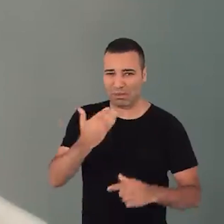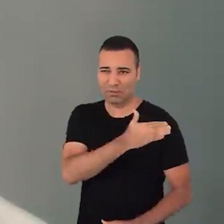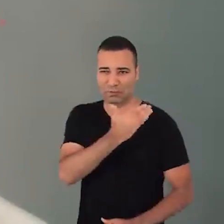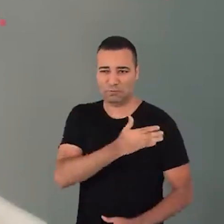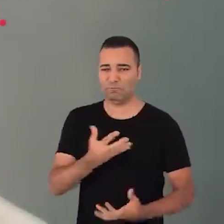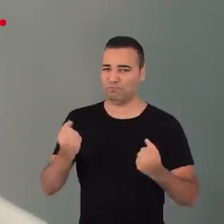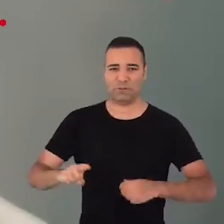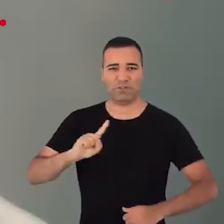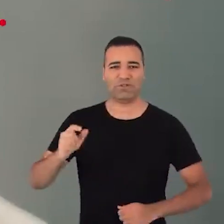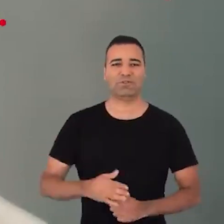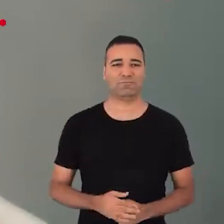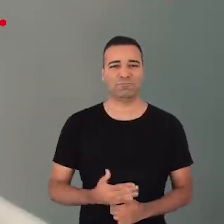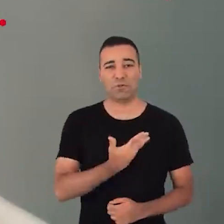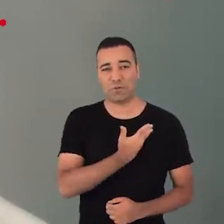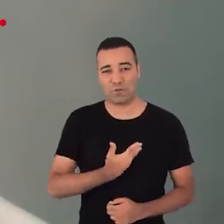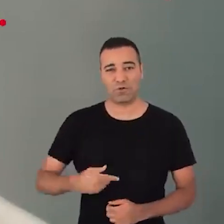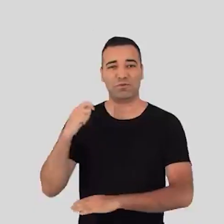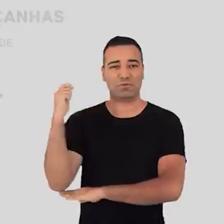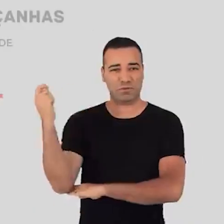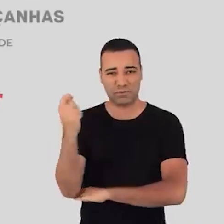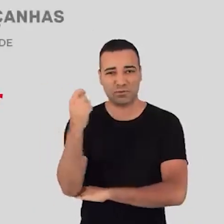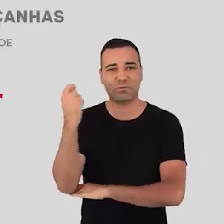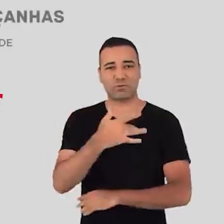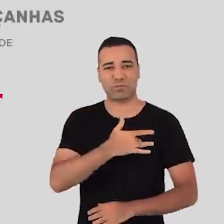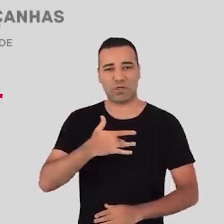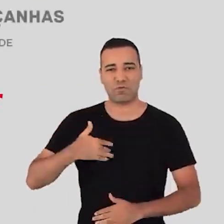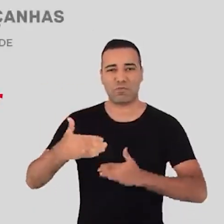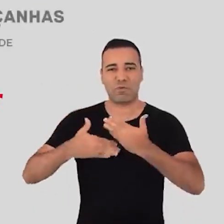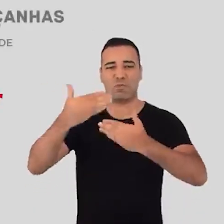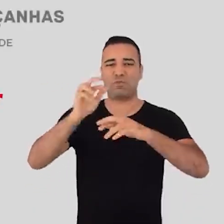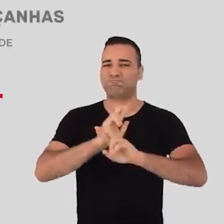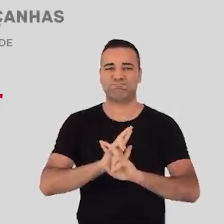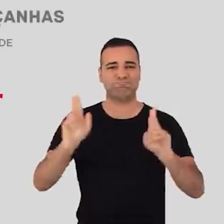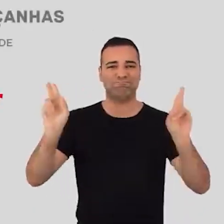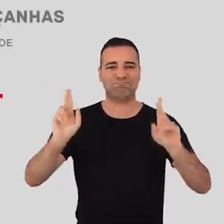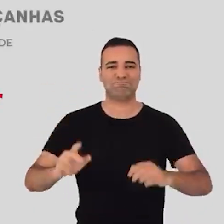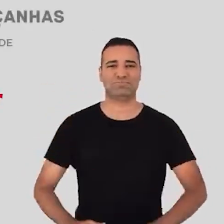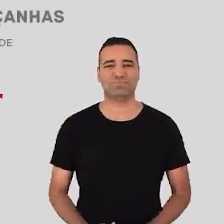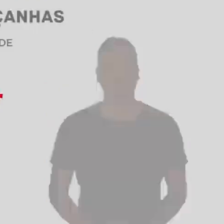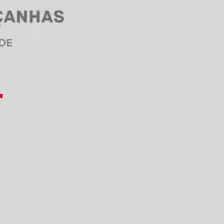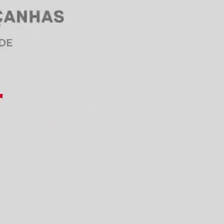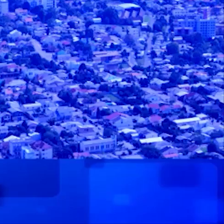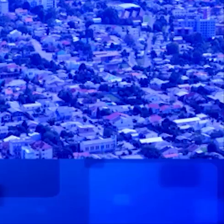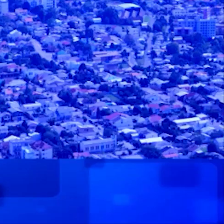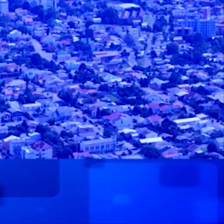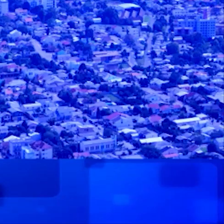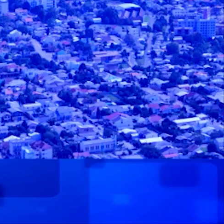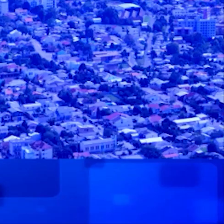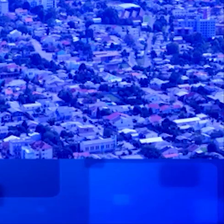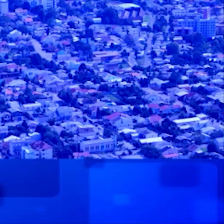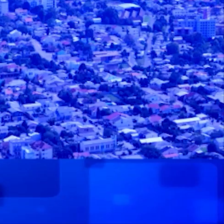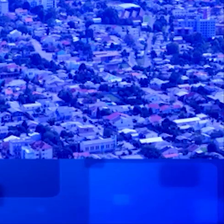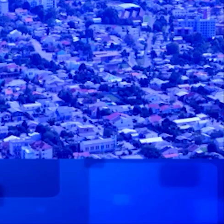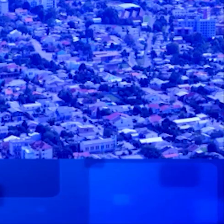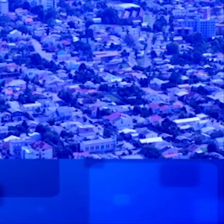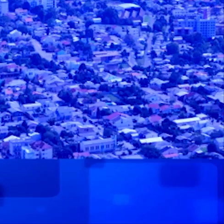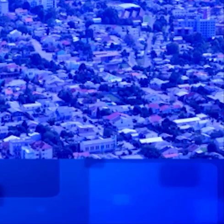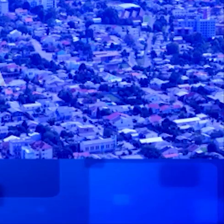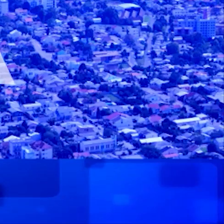HIV. Com preconceito, não. Governo do Rio Grande do Sul. Novas façanhas na saúde.